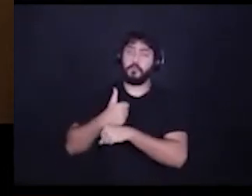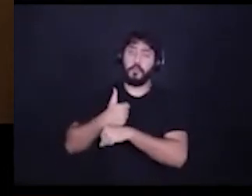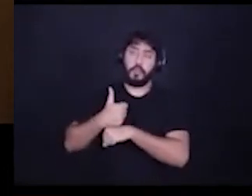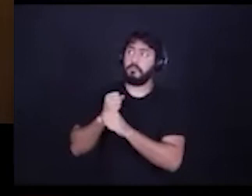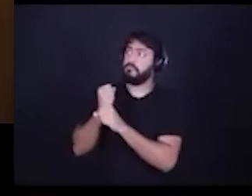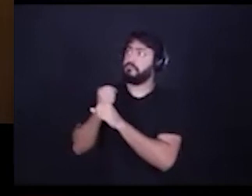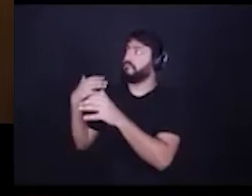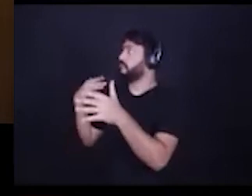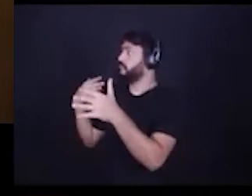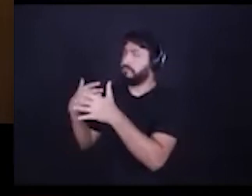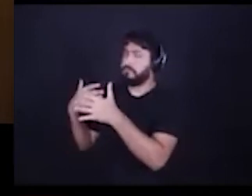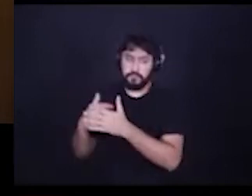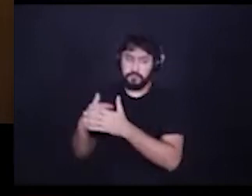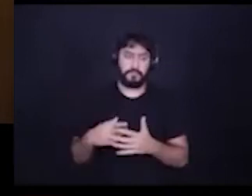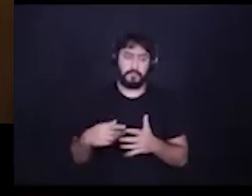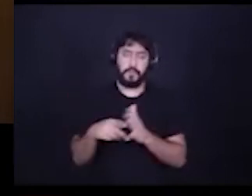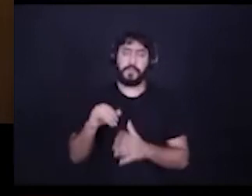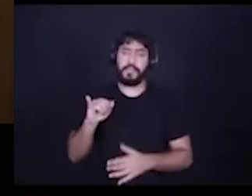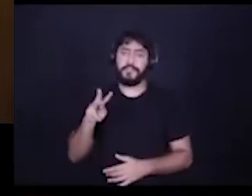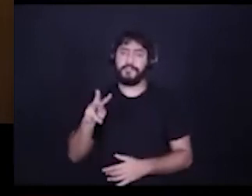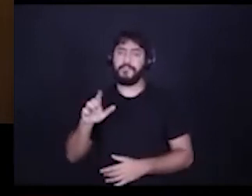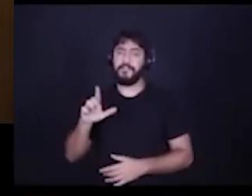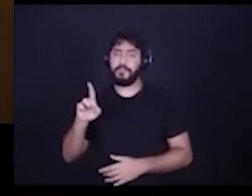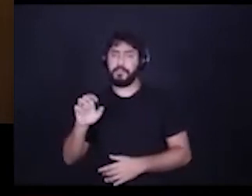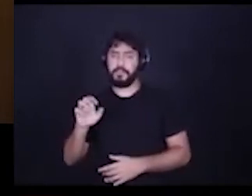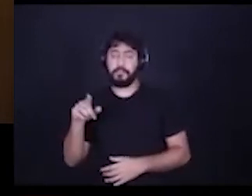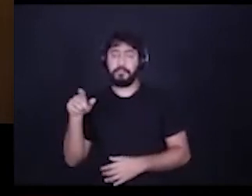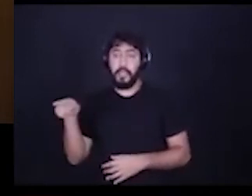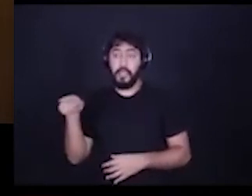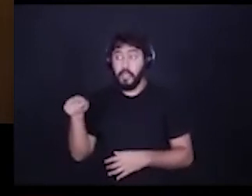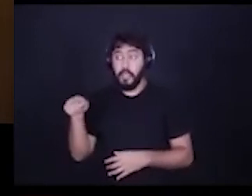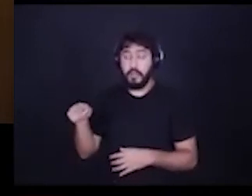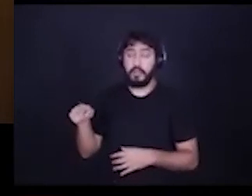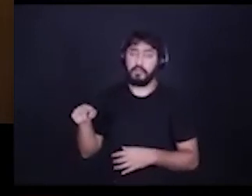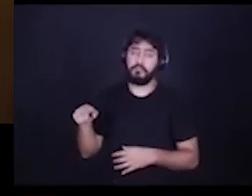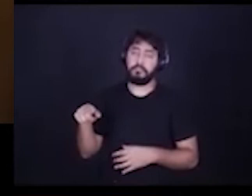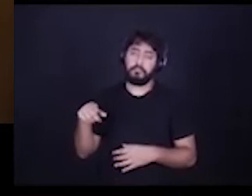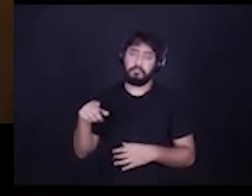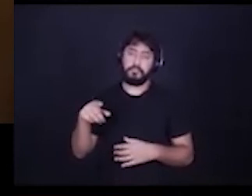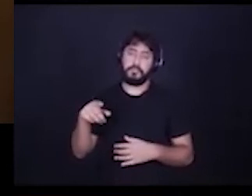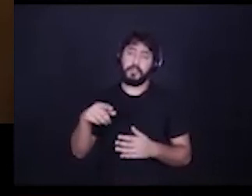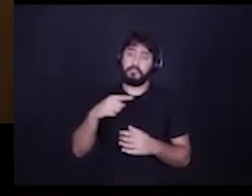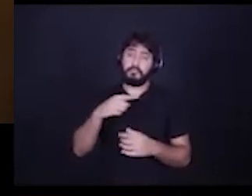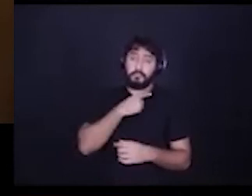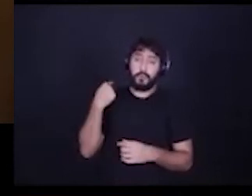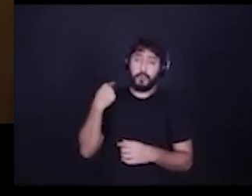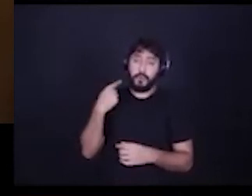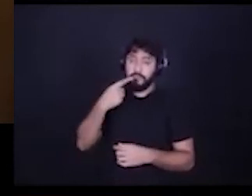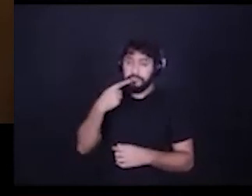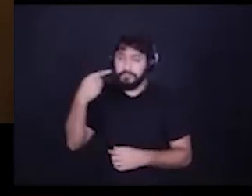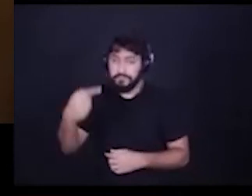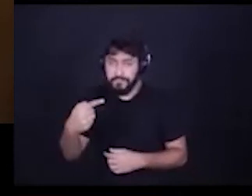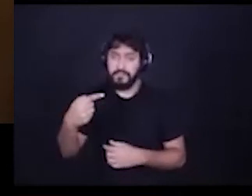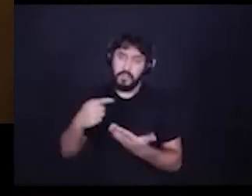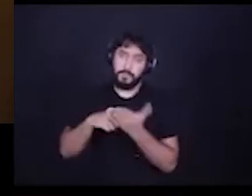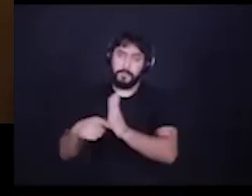Ivaldo Granato. E essa ia ser a primeira exposição dele póstuma, né? Depois que ele tinha falecido, alguns anos atrás, se não me engano, ele